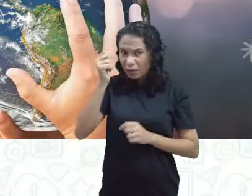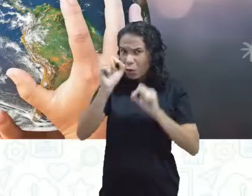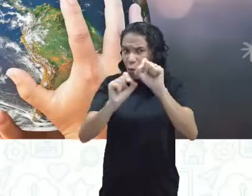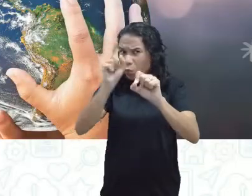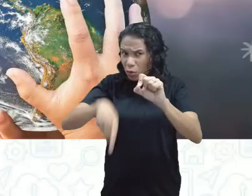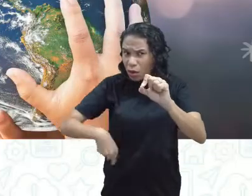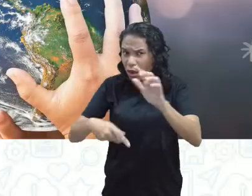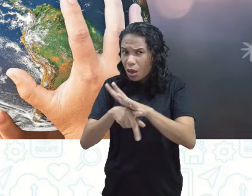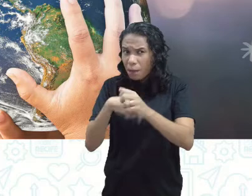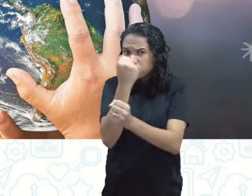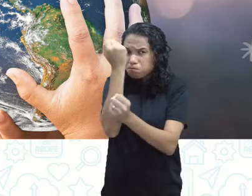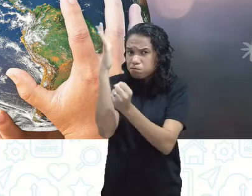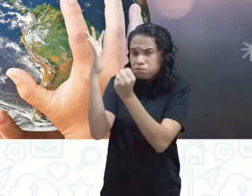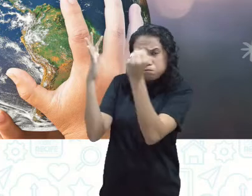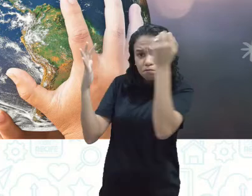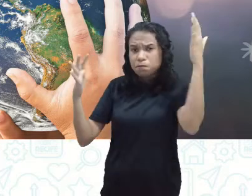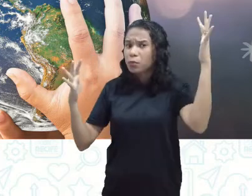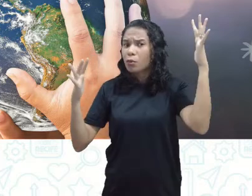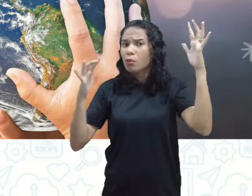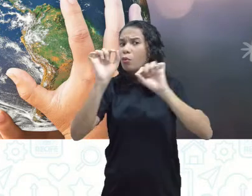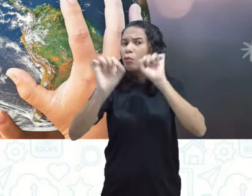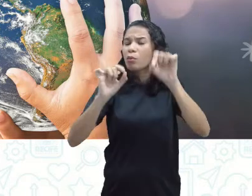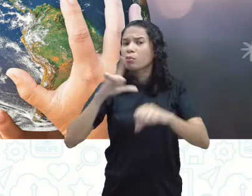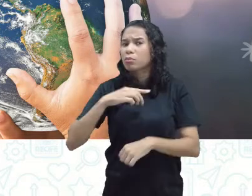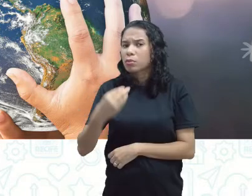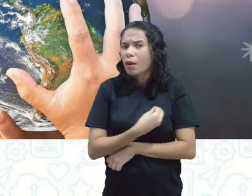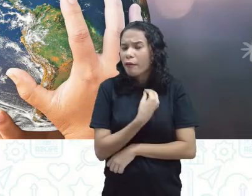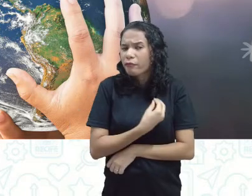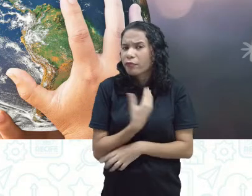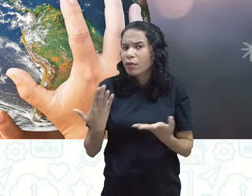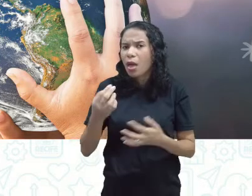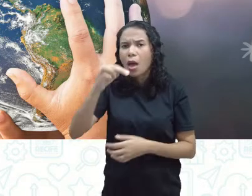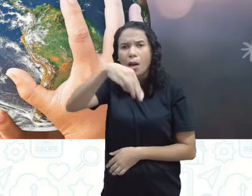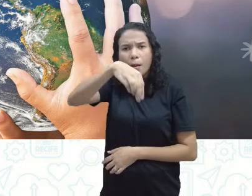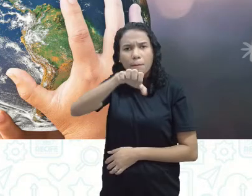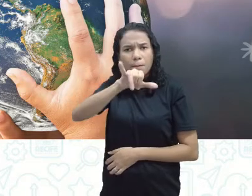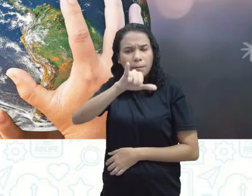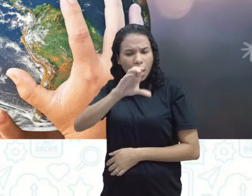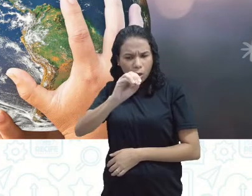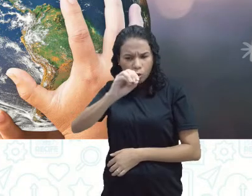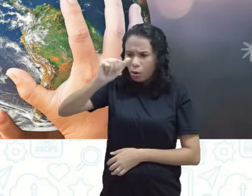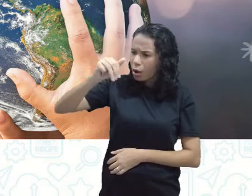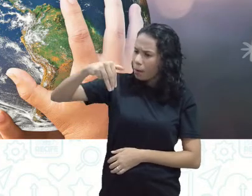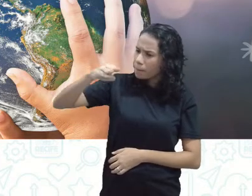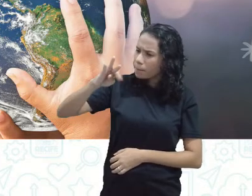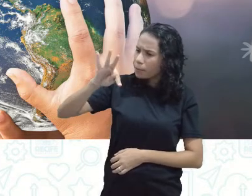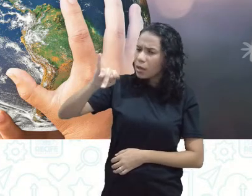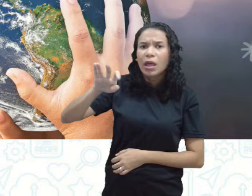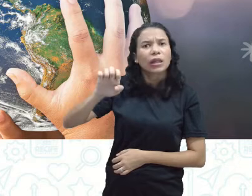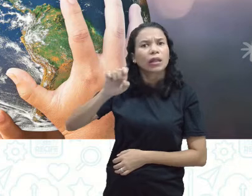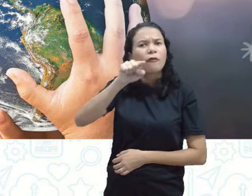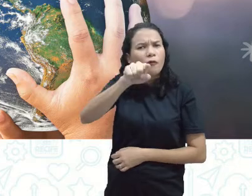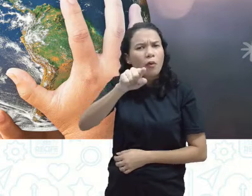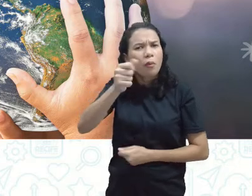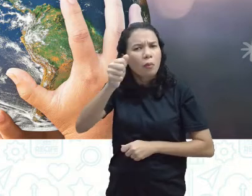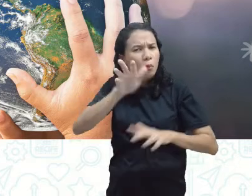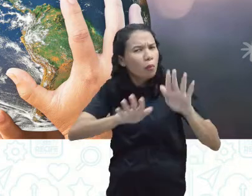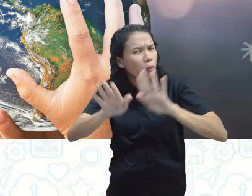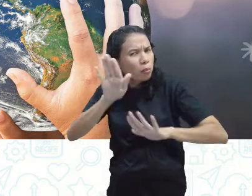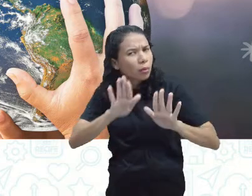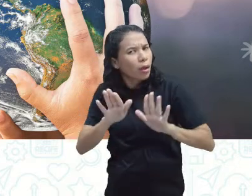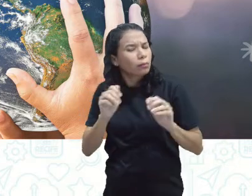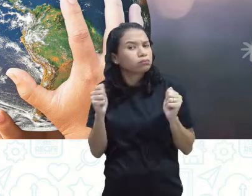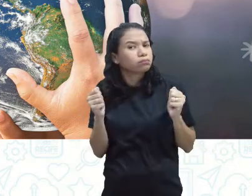meio ambiente? O que é que compreende o meio ambiente? Você cuida do meio ambiente em que vive? Será que